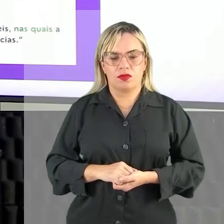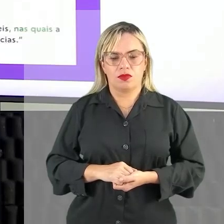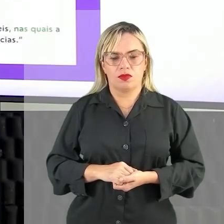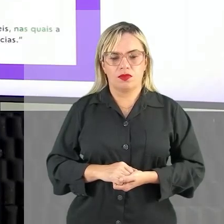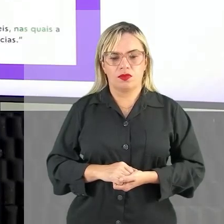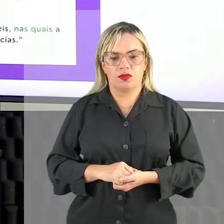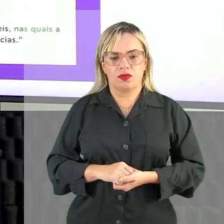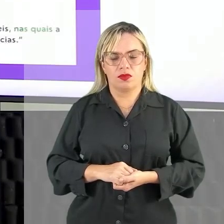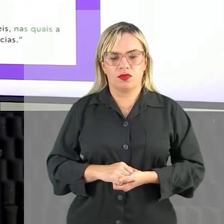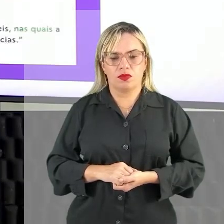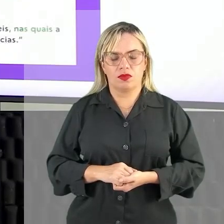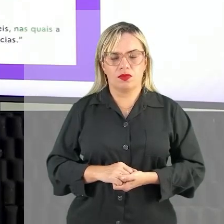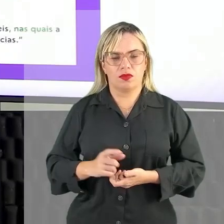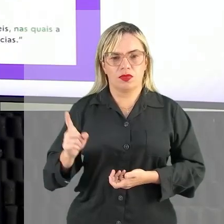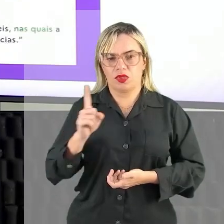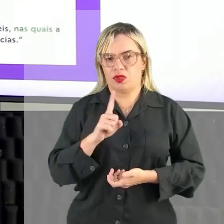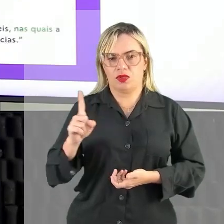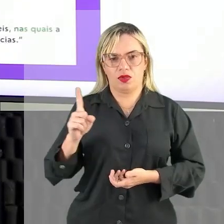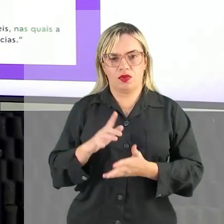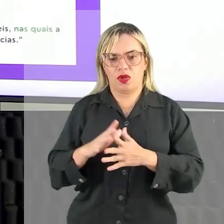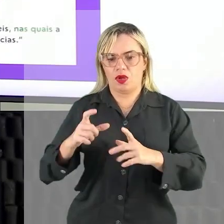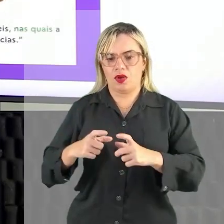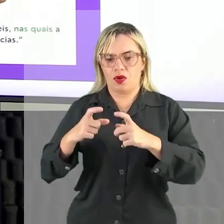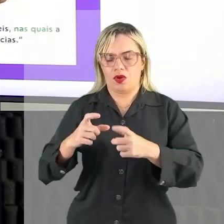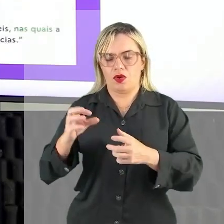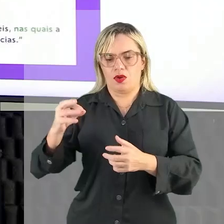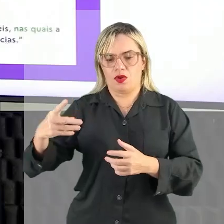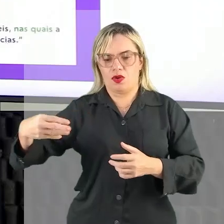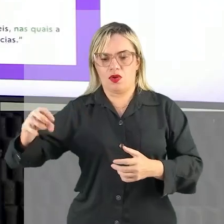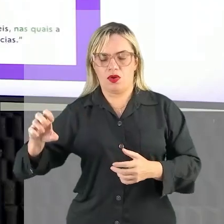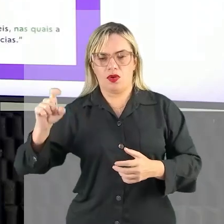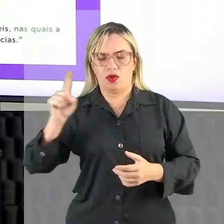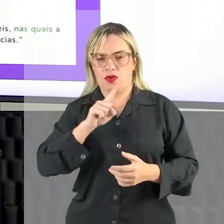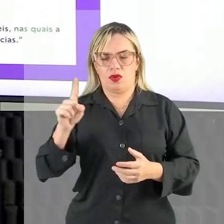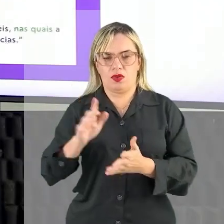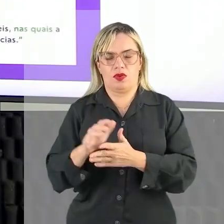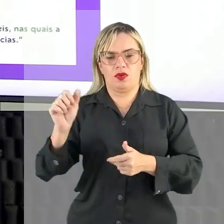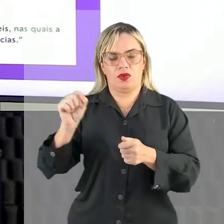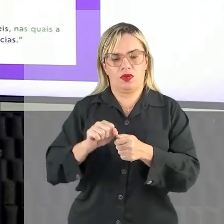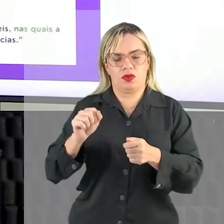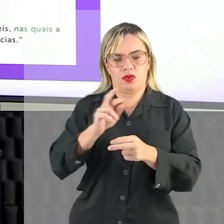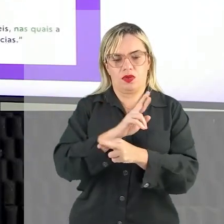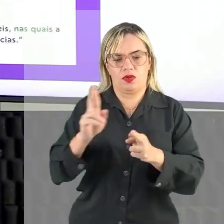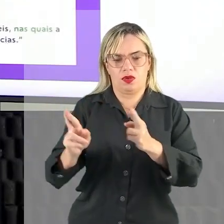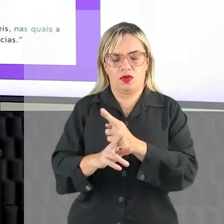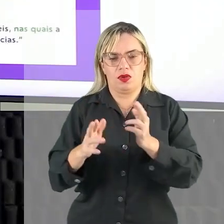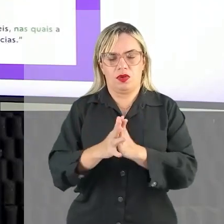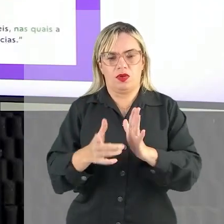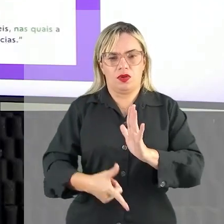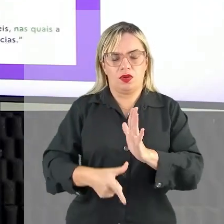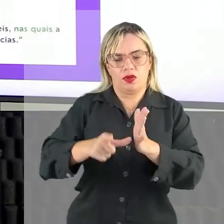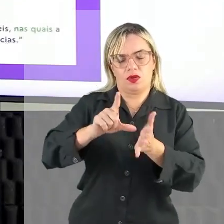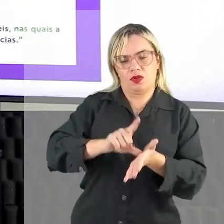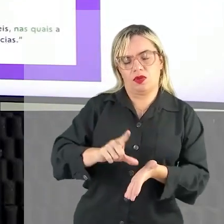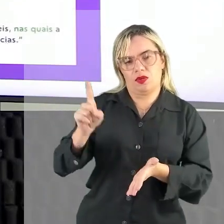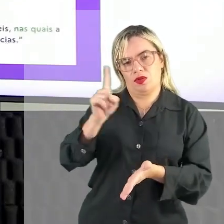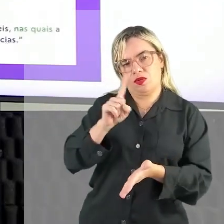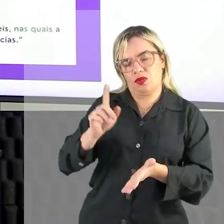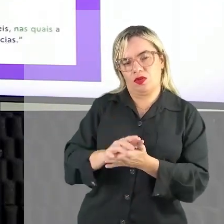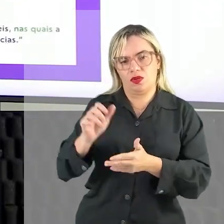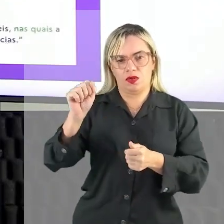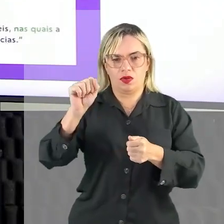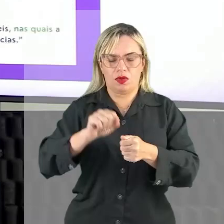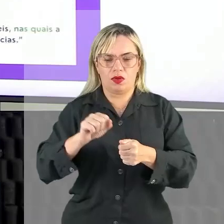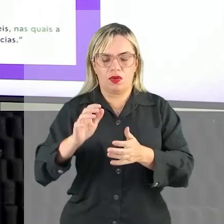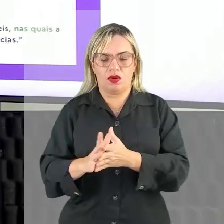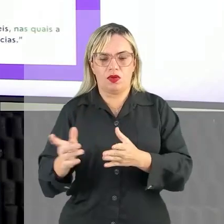a criança não é onde aqui tá esse onde não não está fazendo referência anterior não está fazendo uma